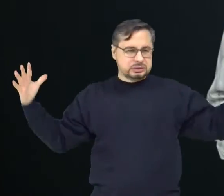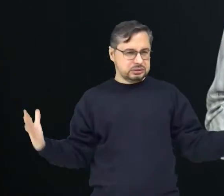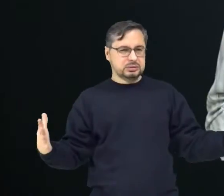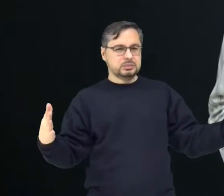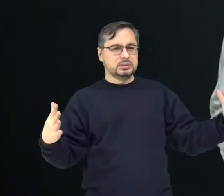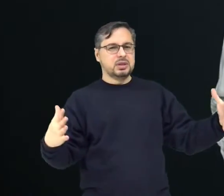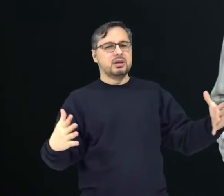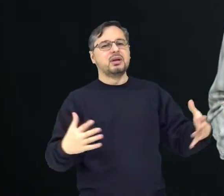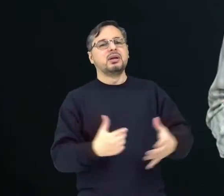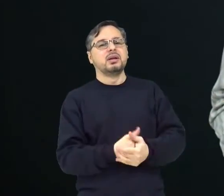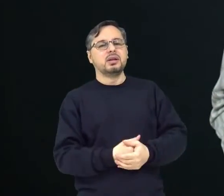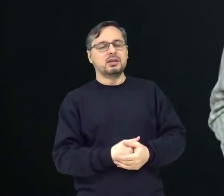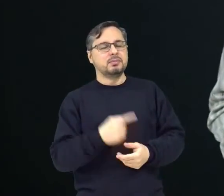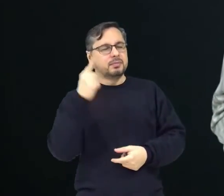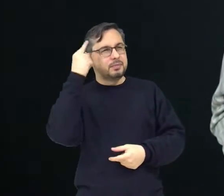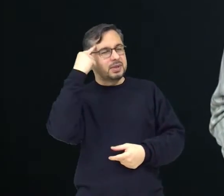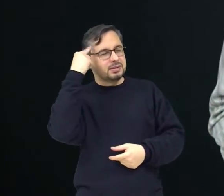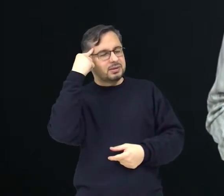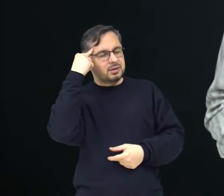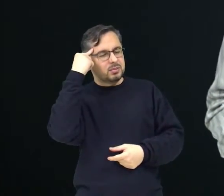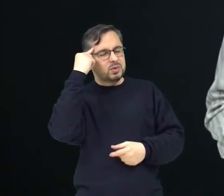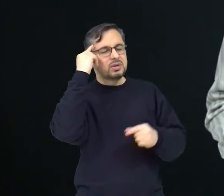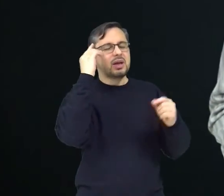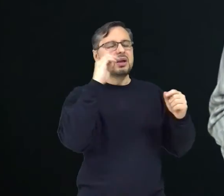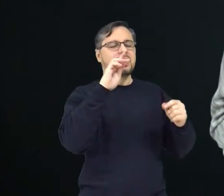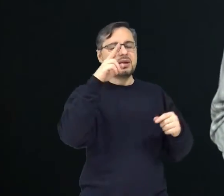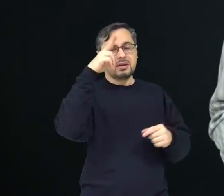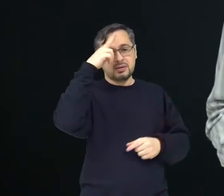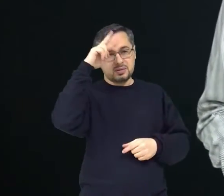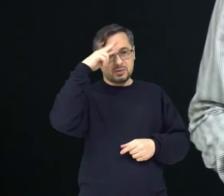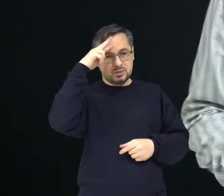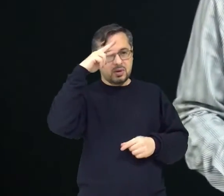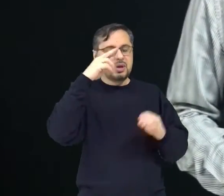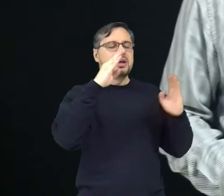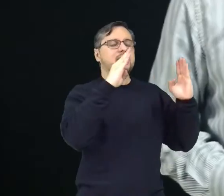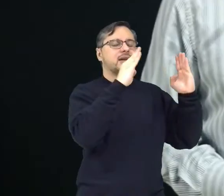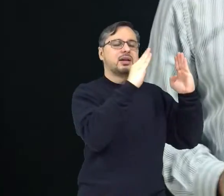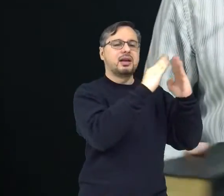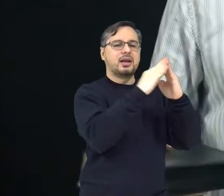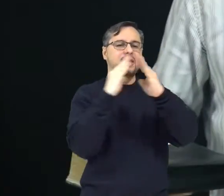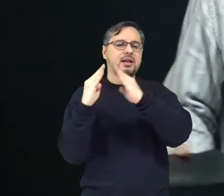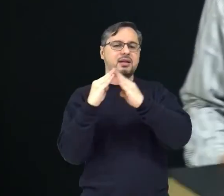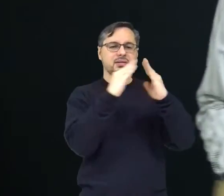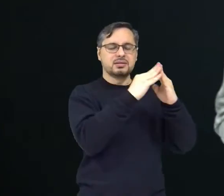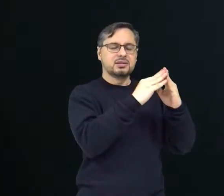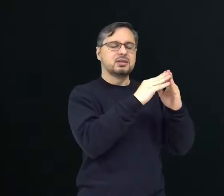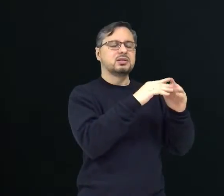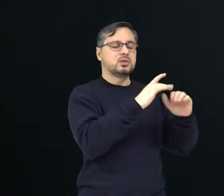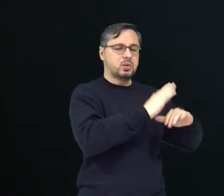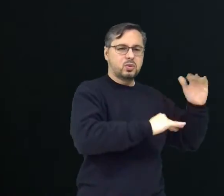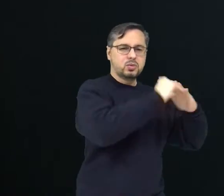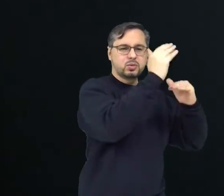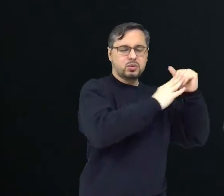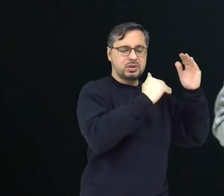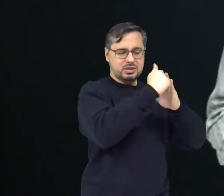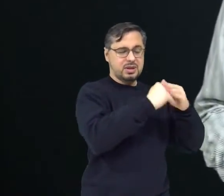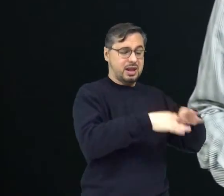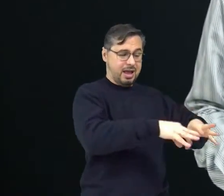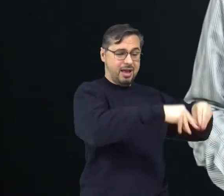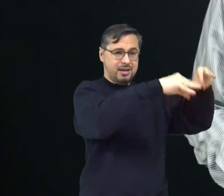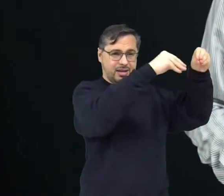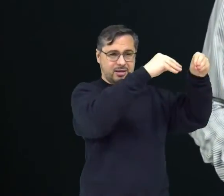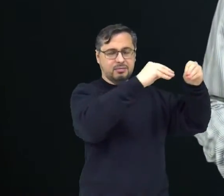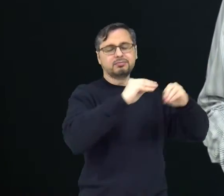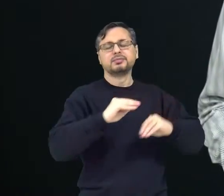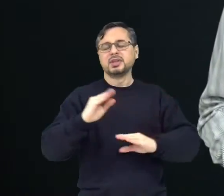a parábola das casas construídas sobre a areia e sobre a rocha. A diferença é que a casa que é construída sobre a